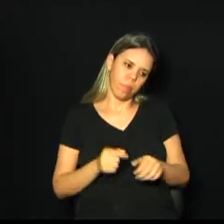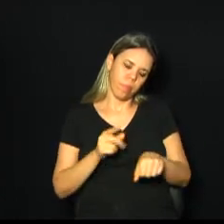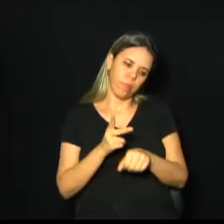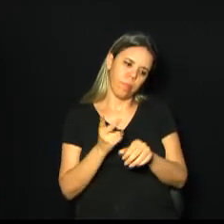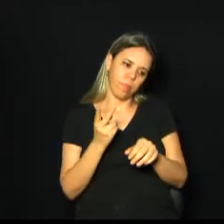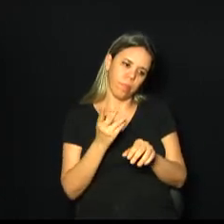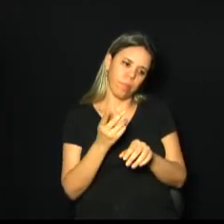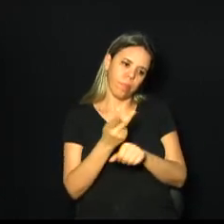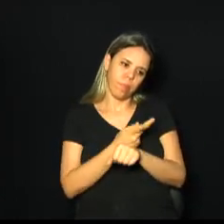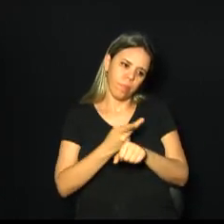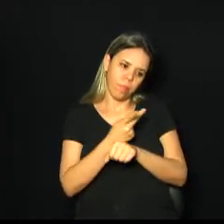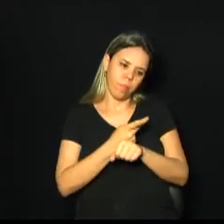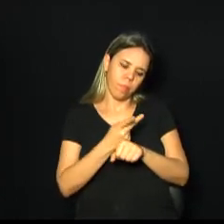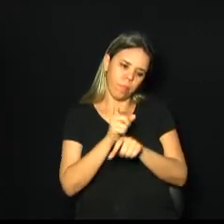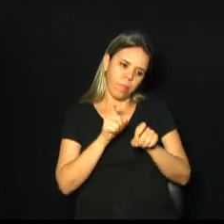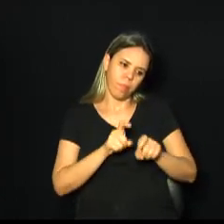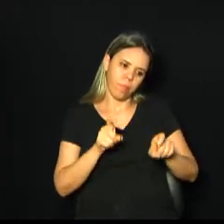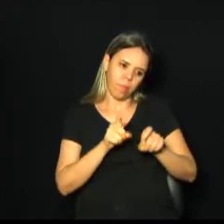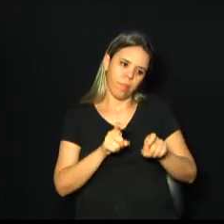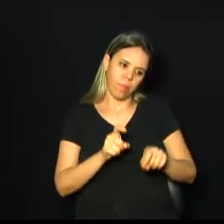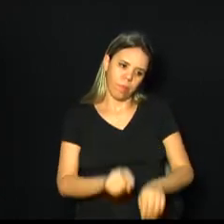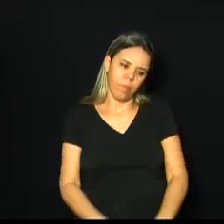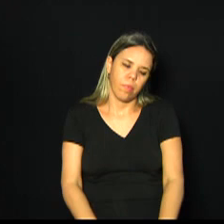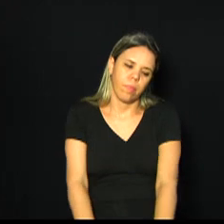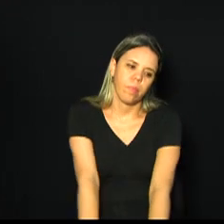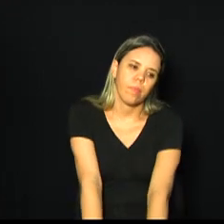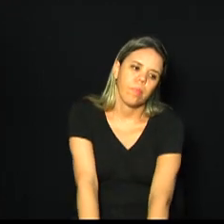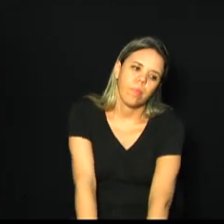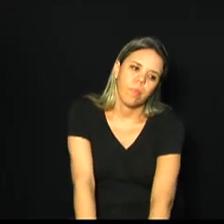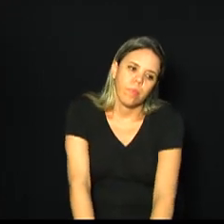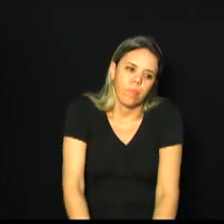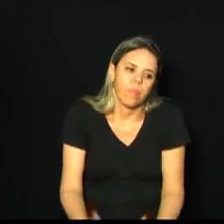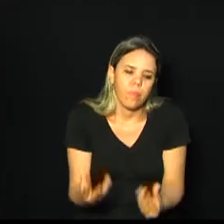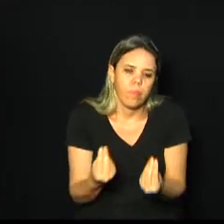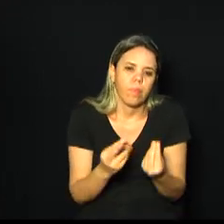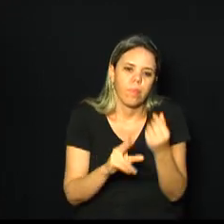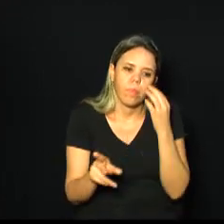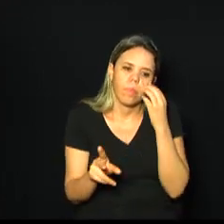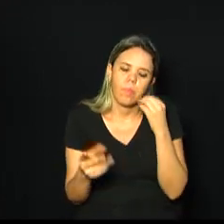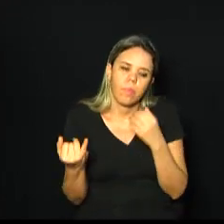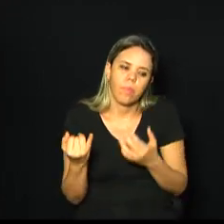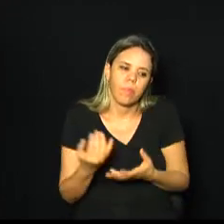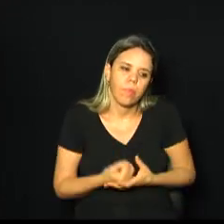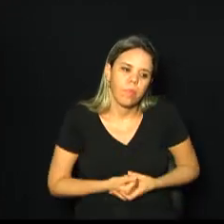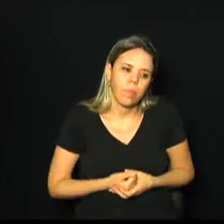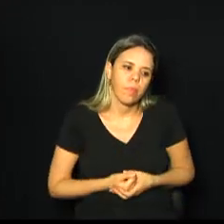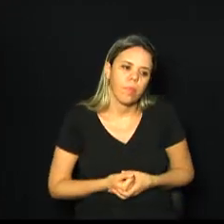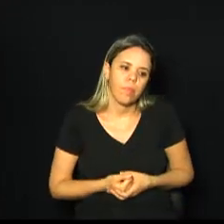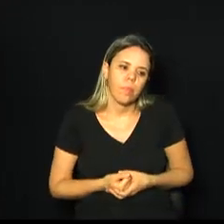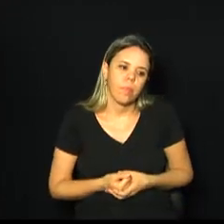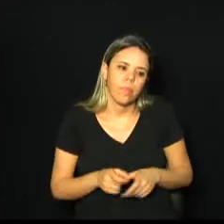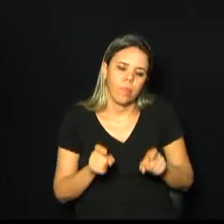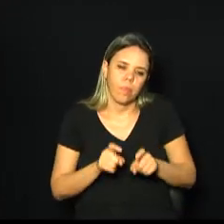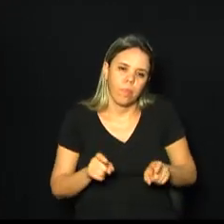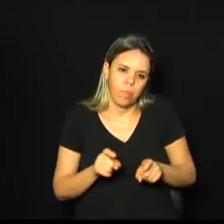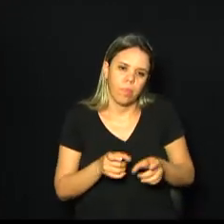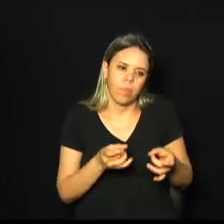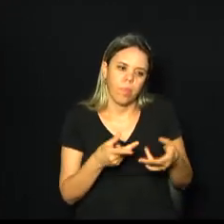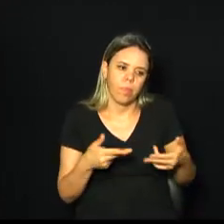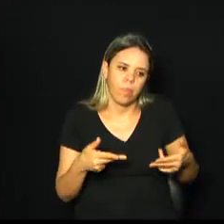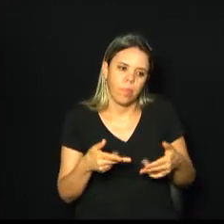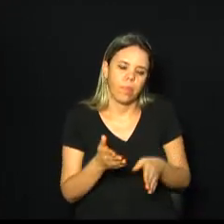informações, porque, como são muitos processos, e até então isso não era levado em consideração, tem informação jogada para todo